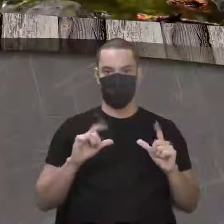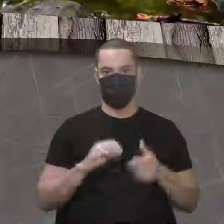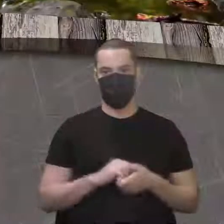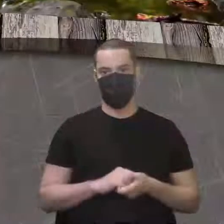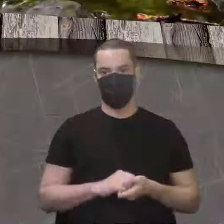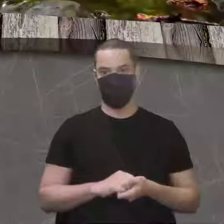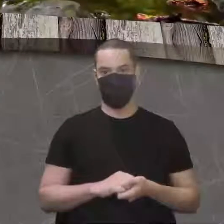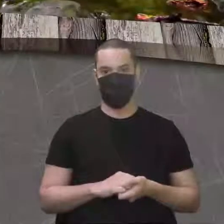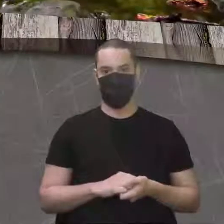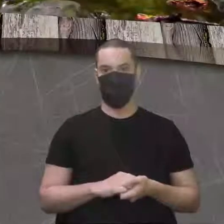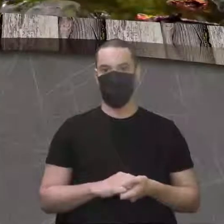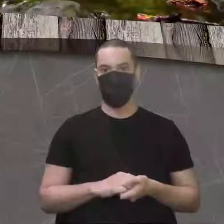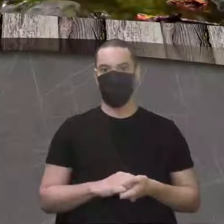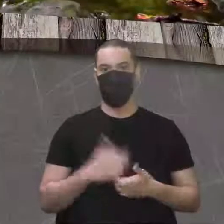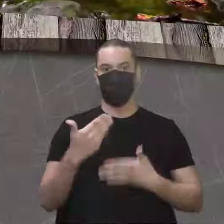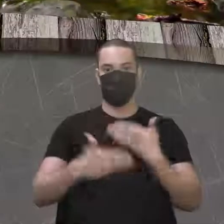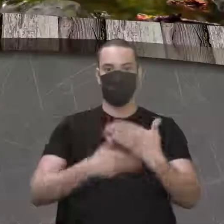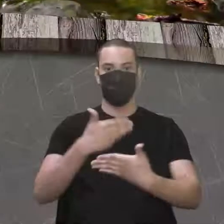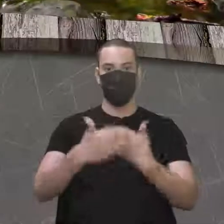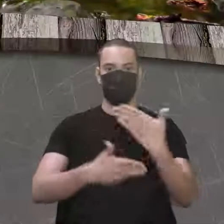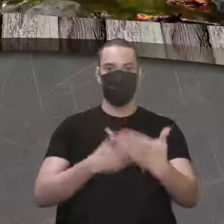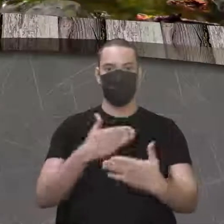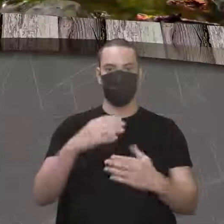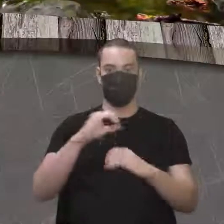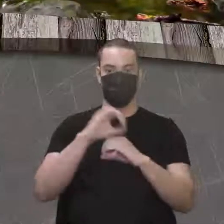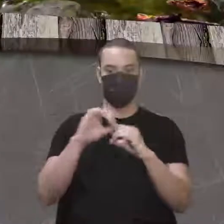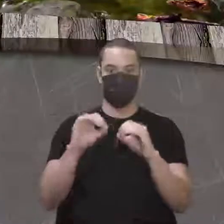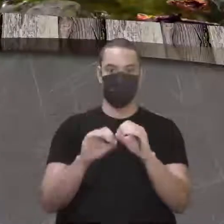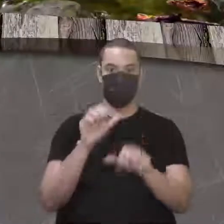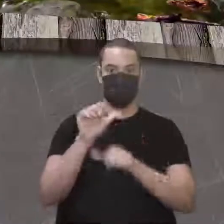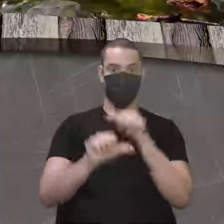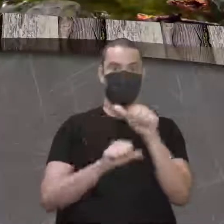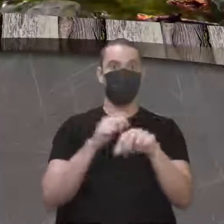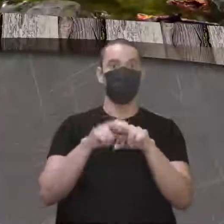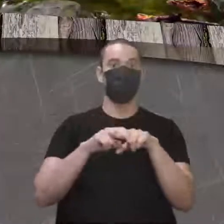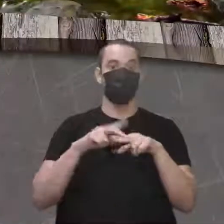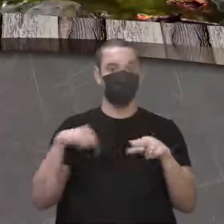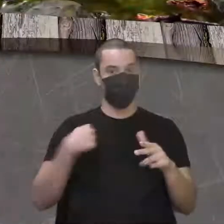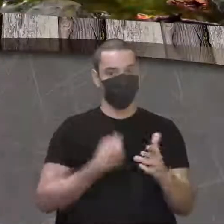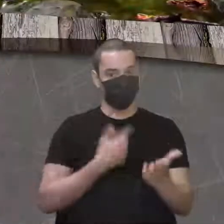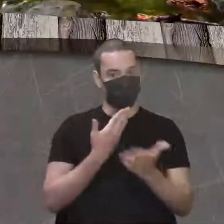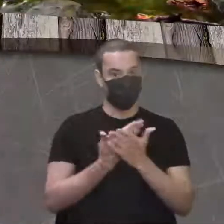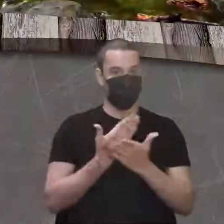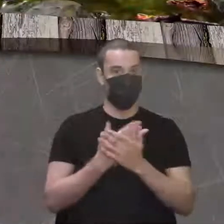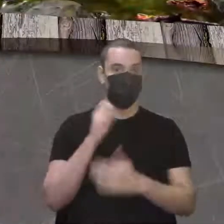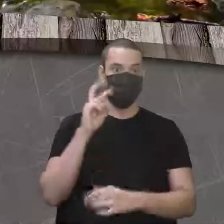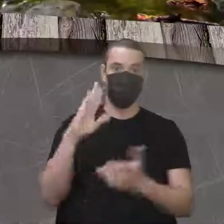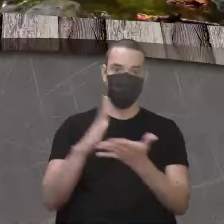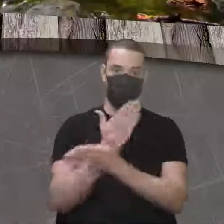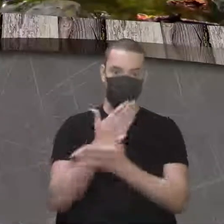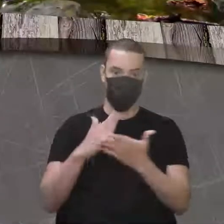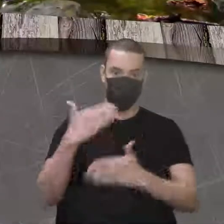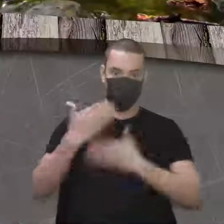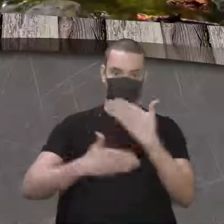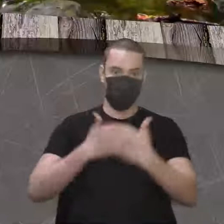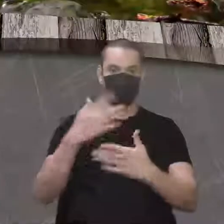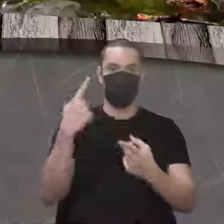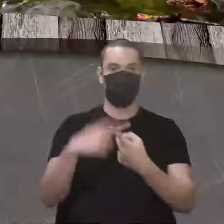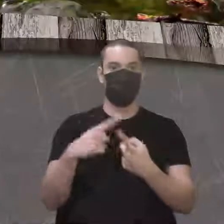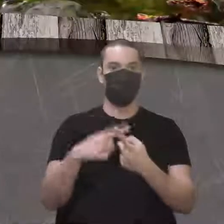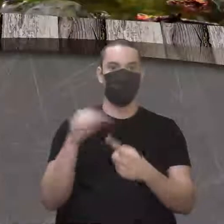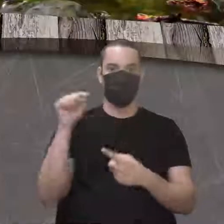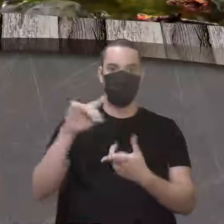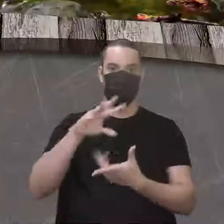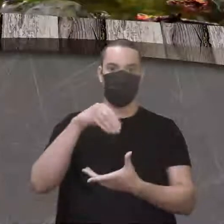Isso. Através do processo de reprodução. Por isso a gente estudou e a gente viu aqui alguns processos de reprodução. Porque é